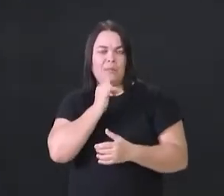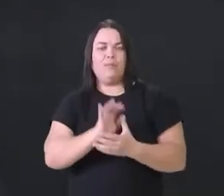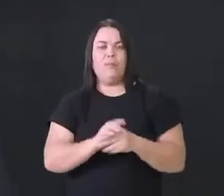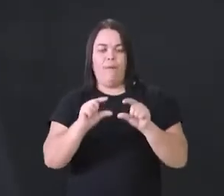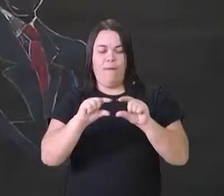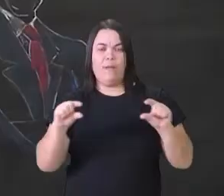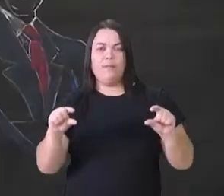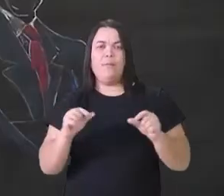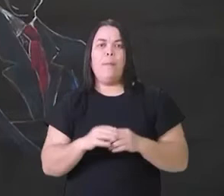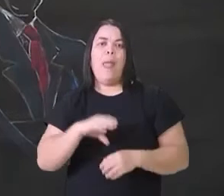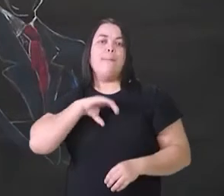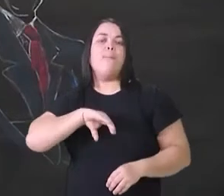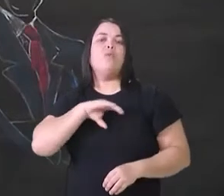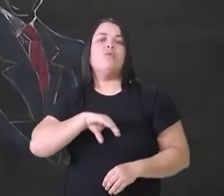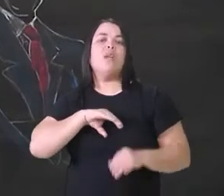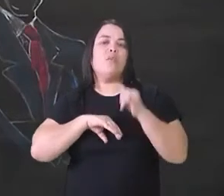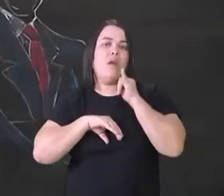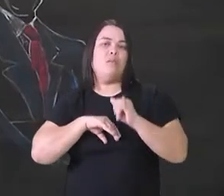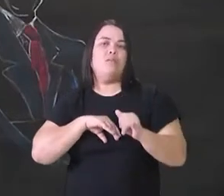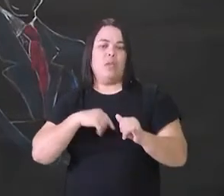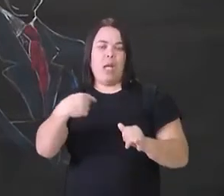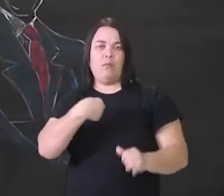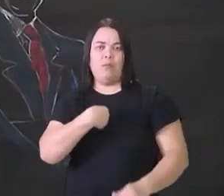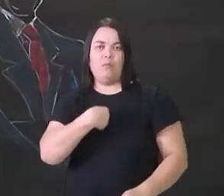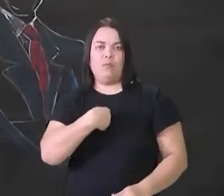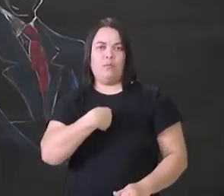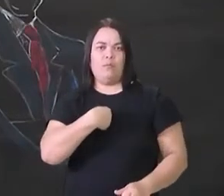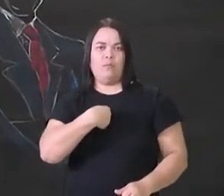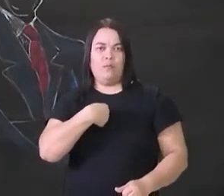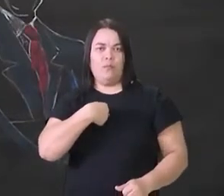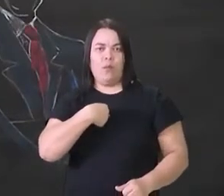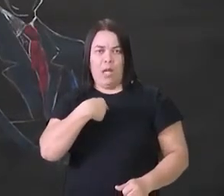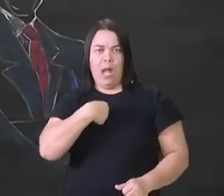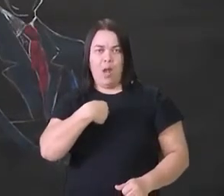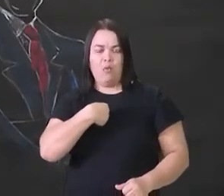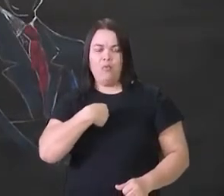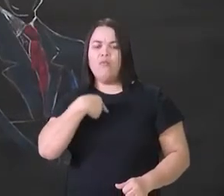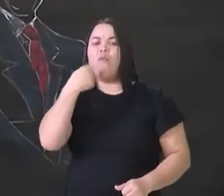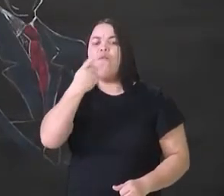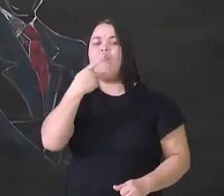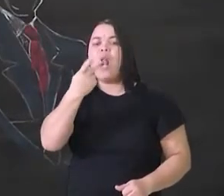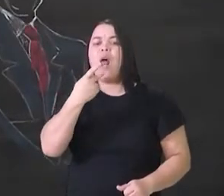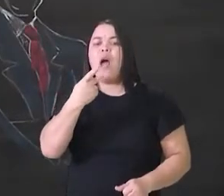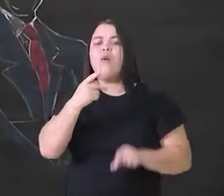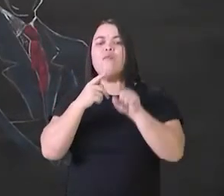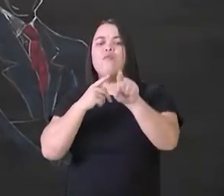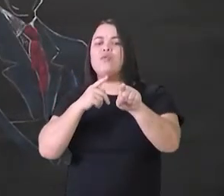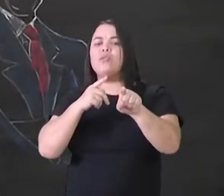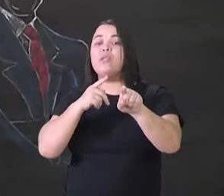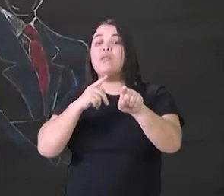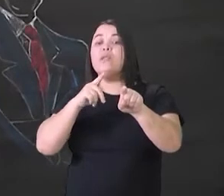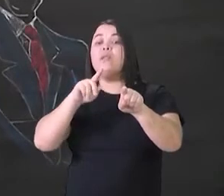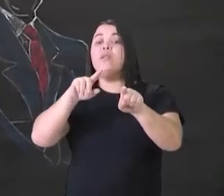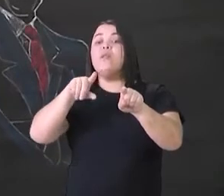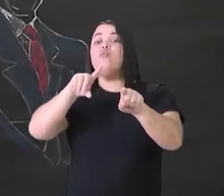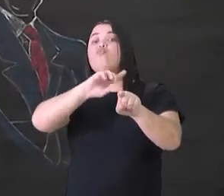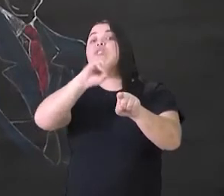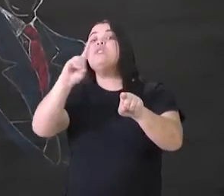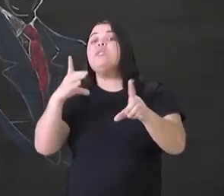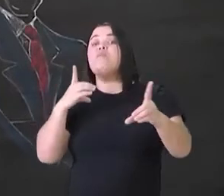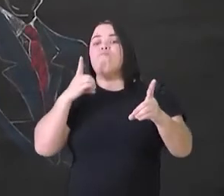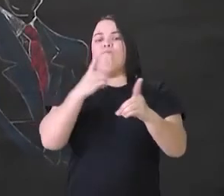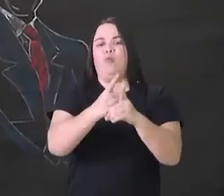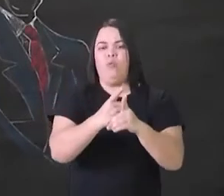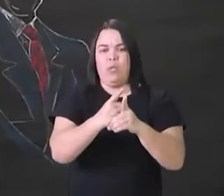numa frase. Em português eu posso dizer, eu vou falar com você quando me encontrar.